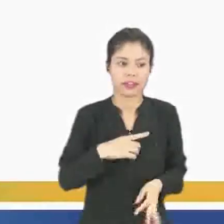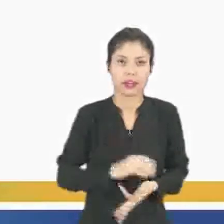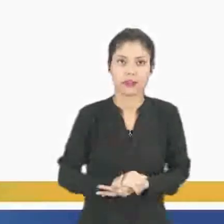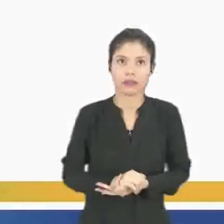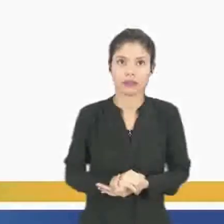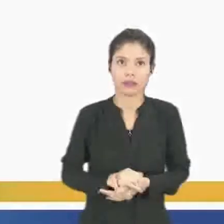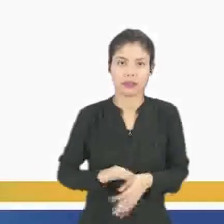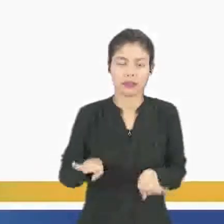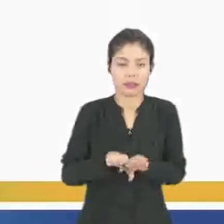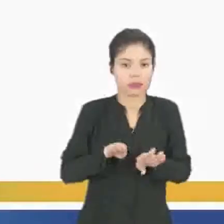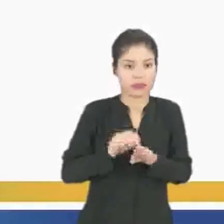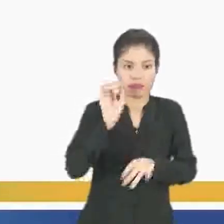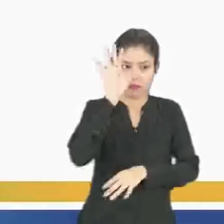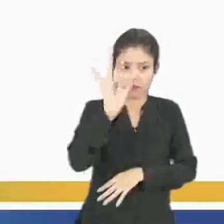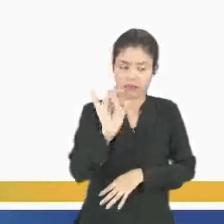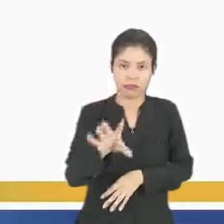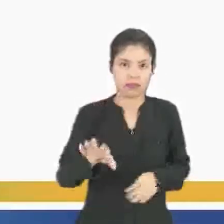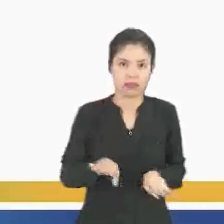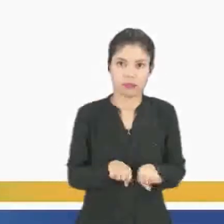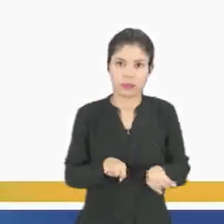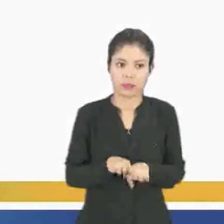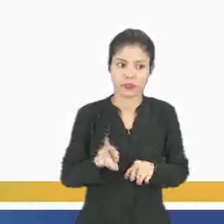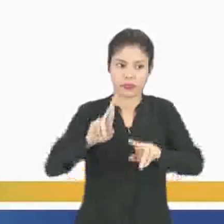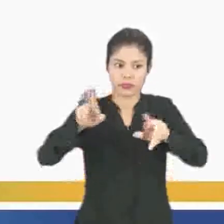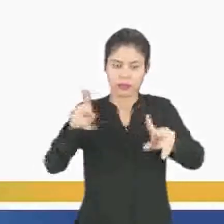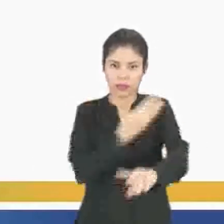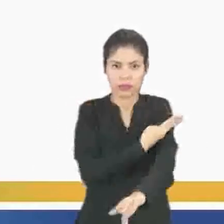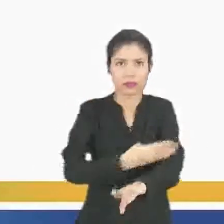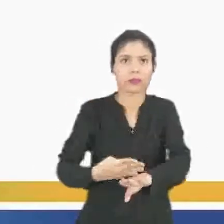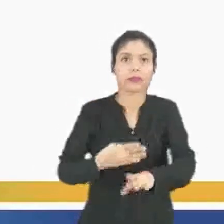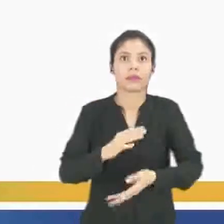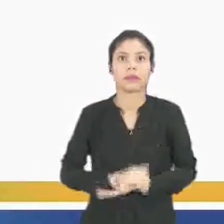setores vai ter essa disparidade entre o branco e o preto.